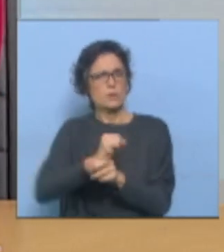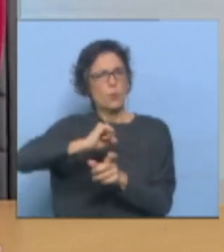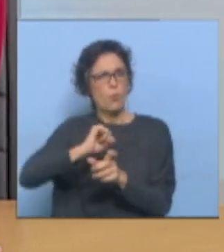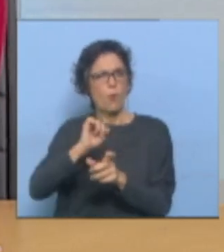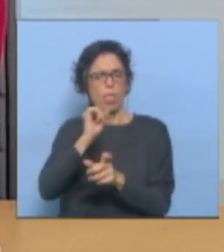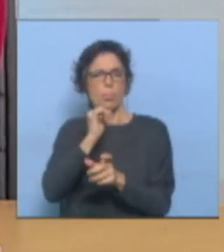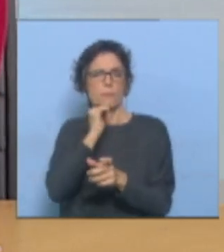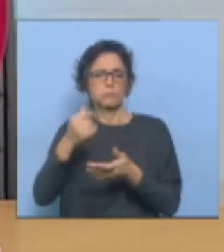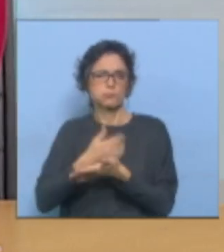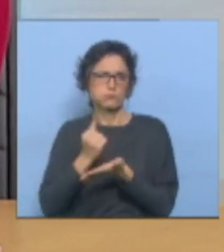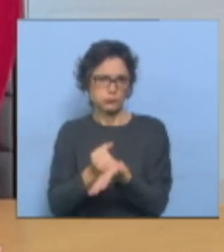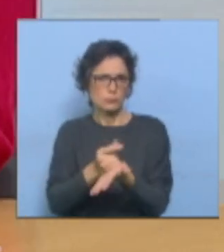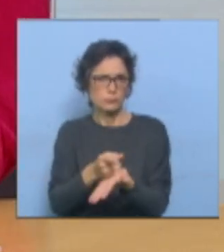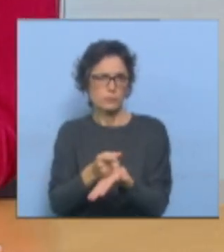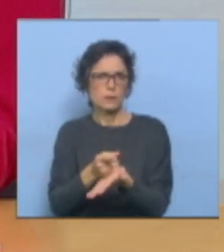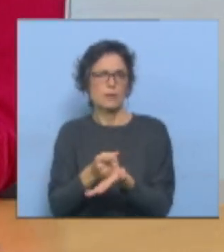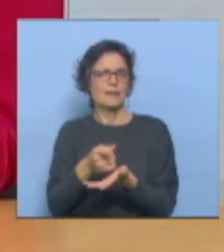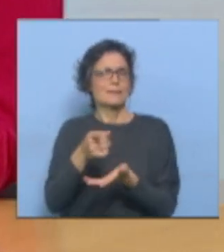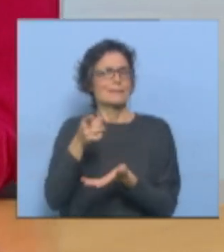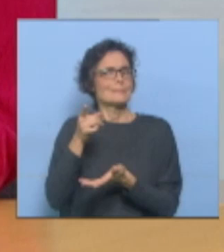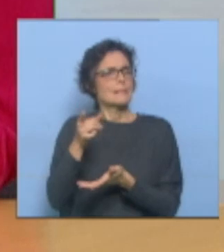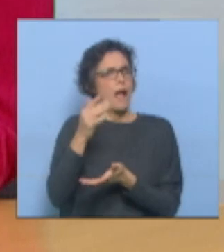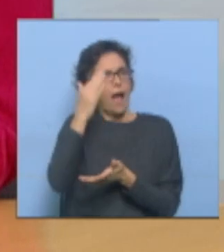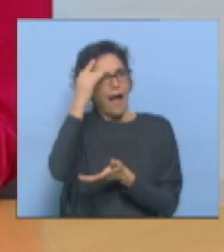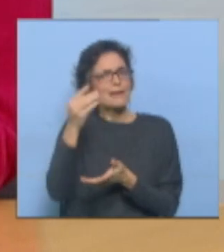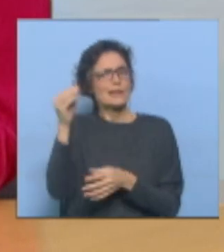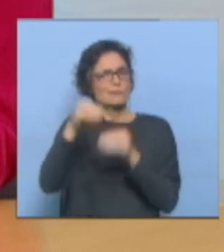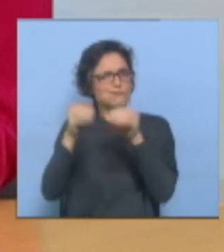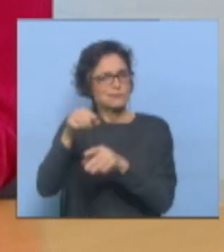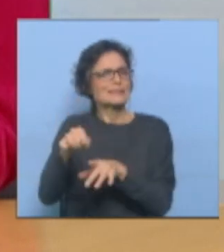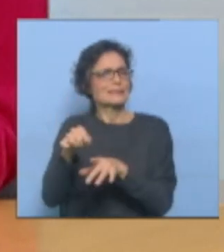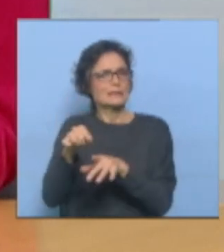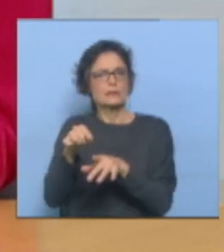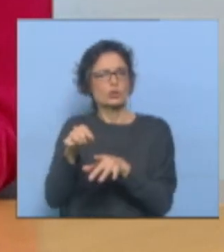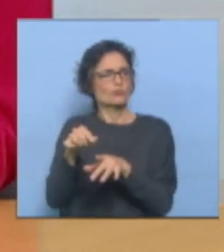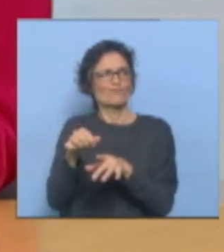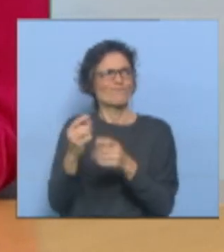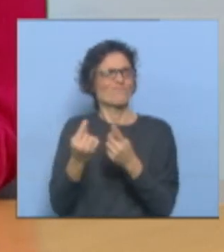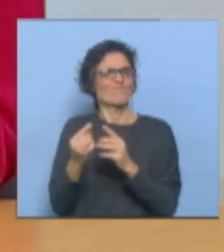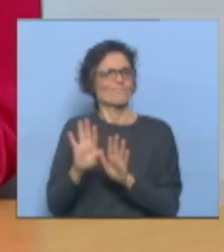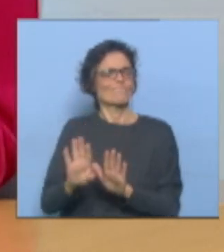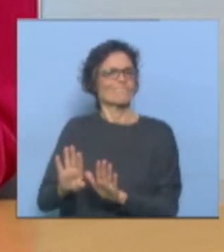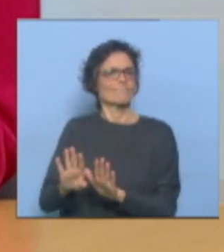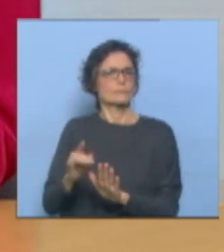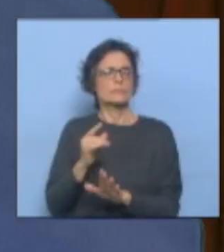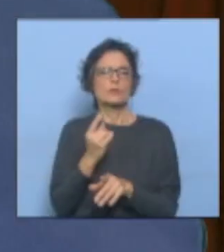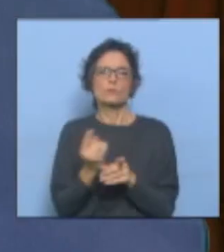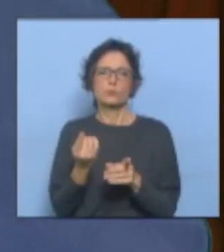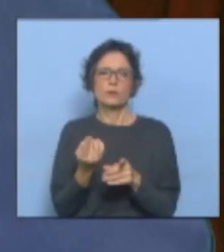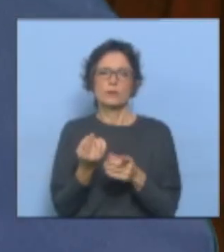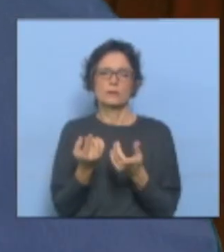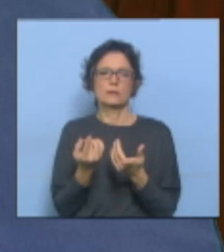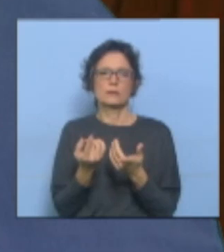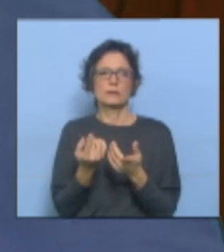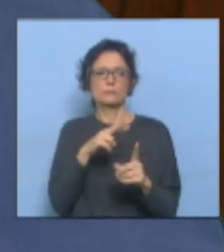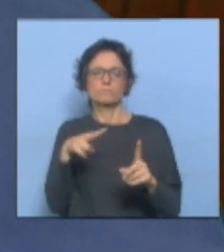há aqui alguns aspectos que a ter em conta, nomeadamente os timings, os tempos oportunos para as coisas. Há quem